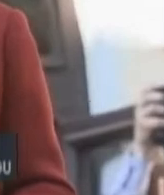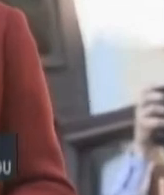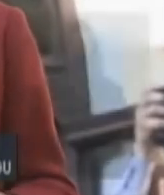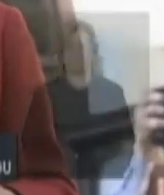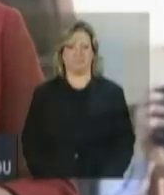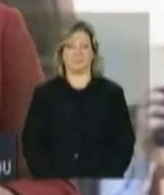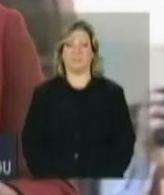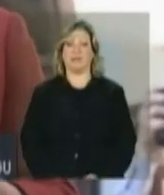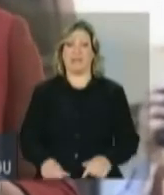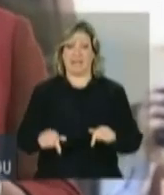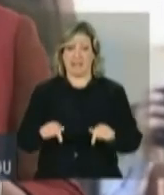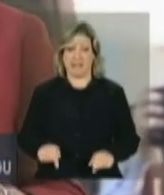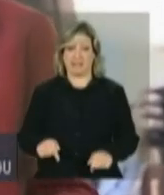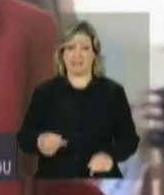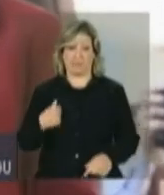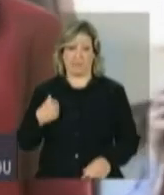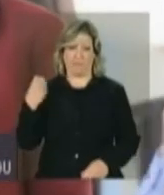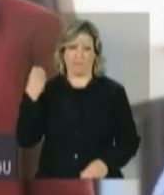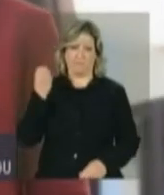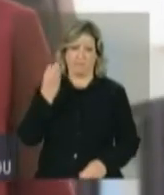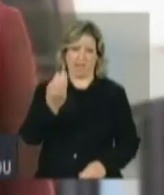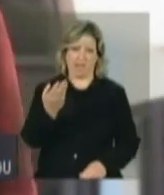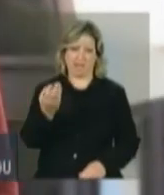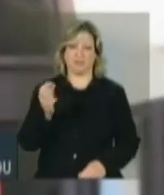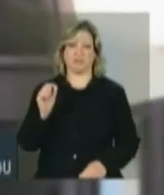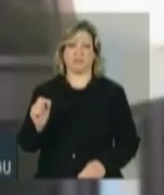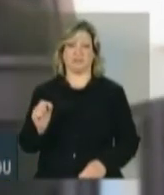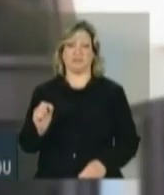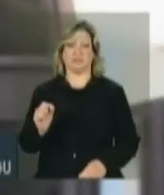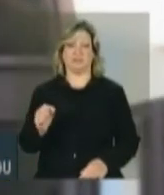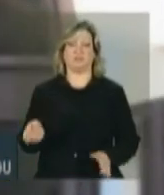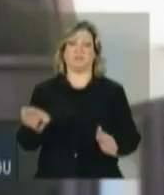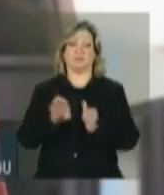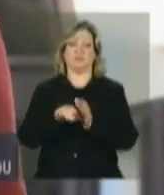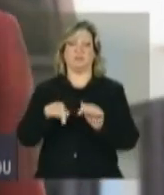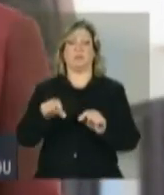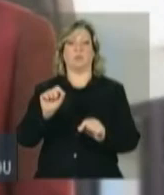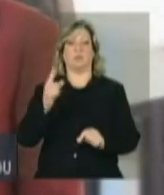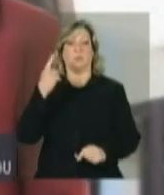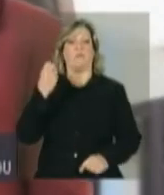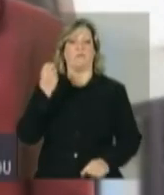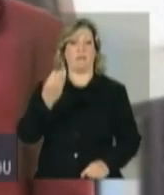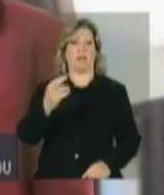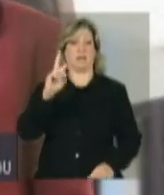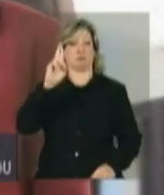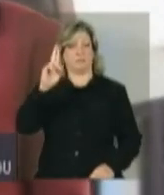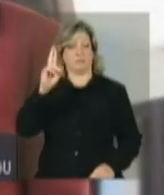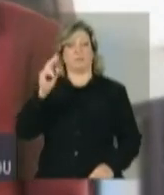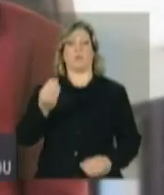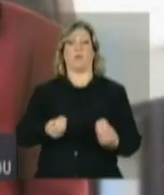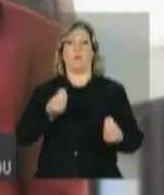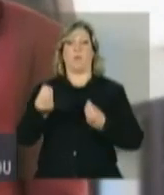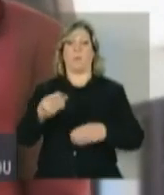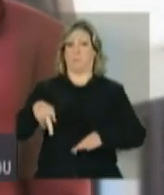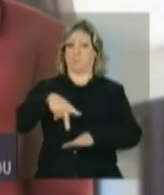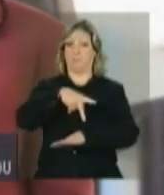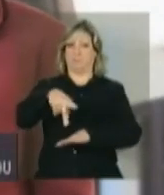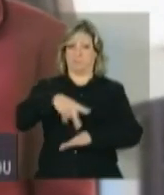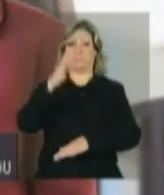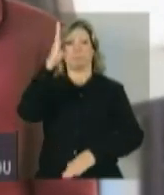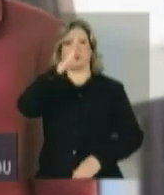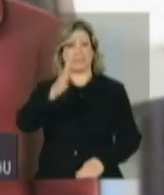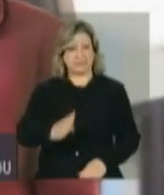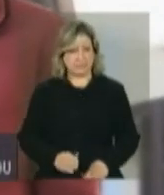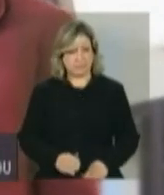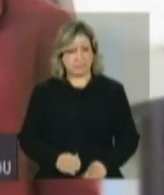Nessa minha viagem, que foi uma viagem de Estado representando o Brasil, um